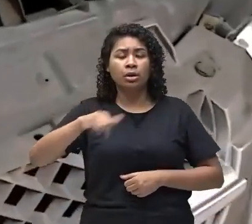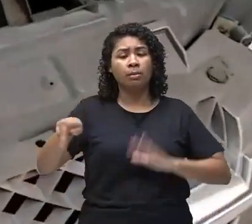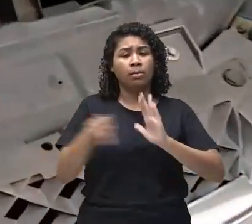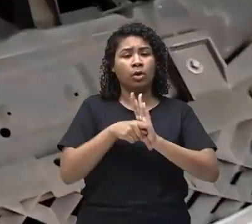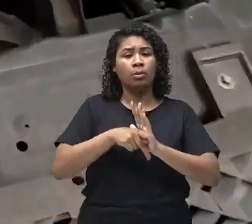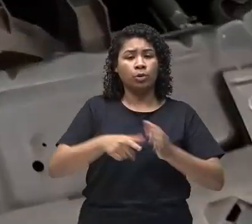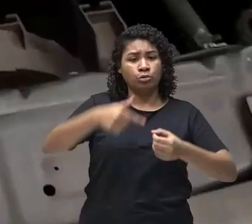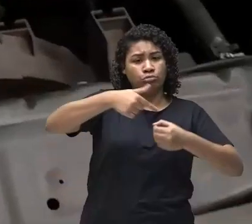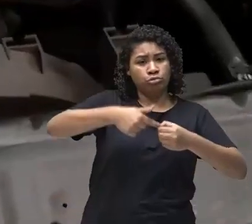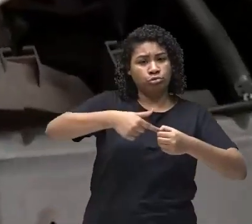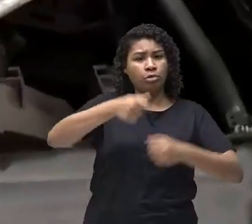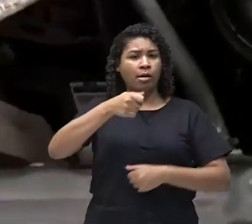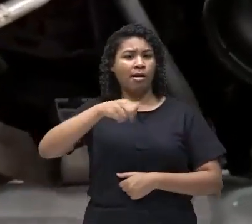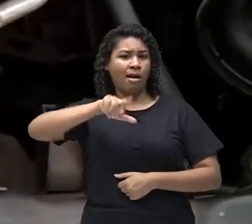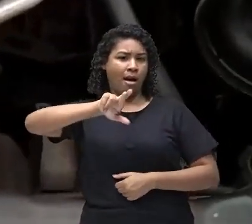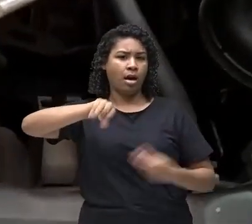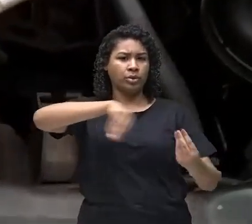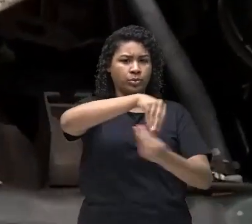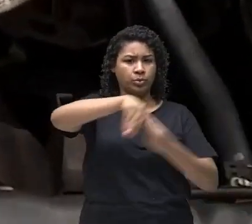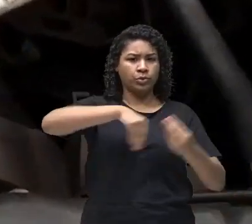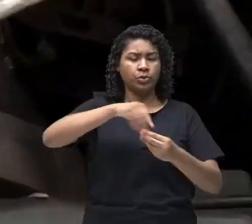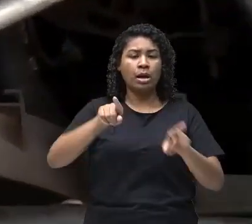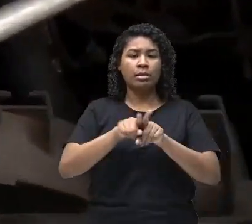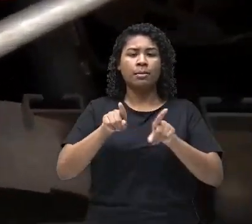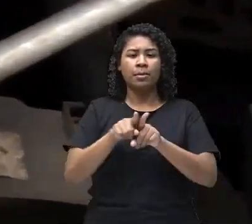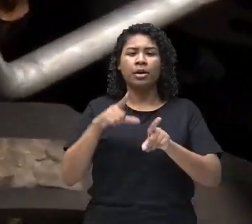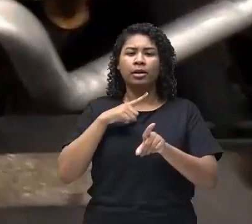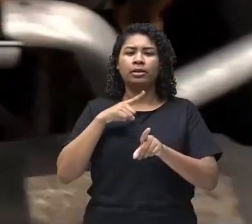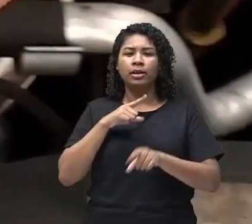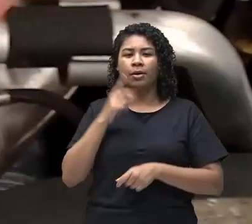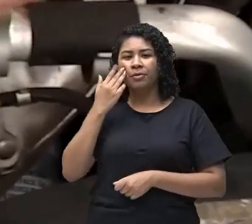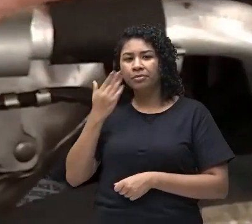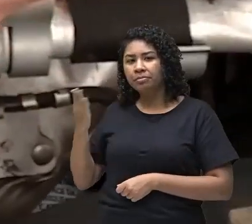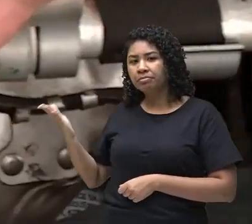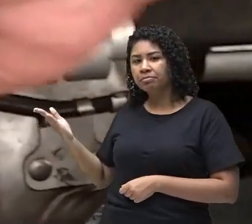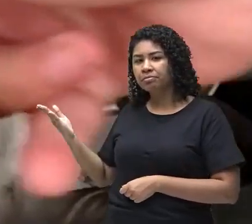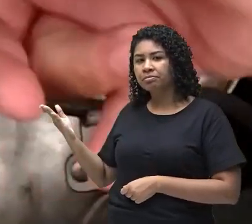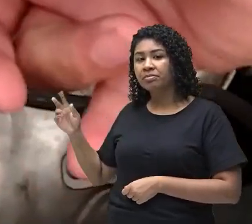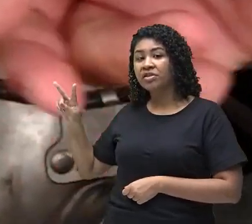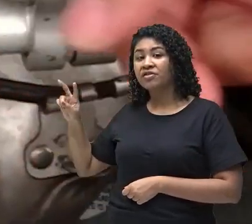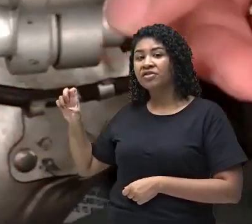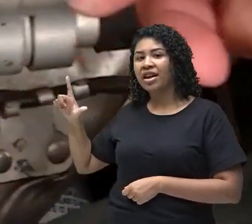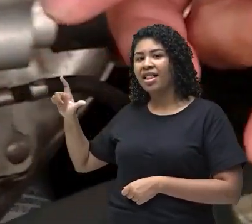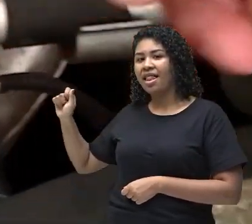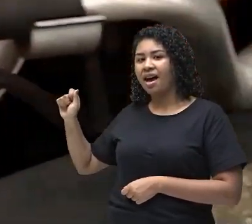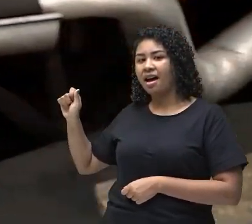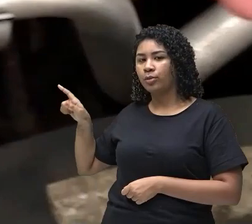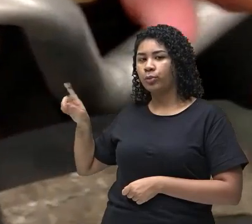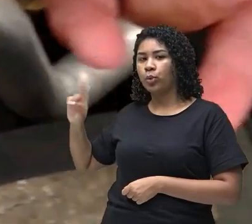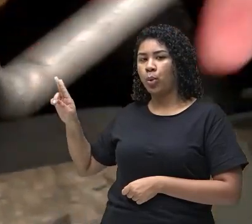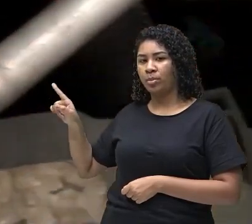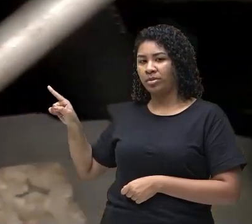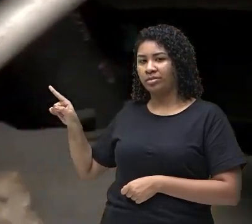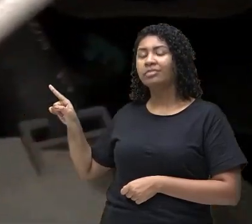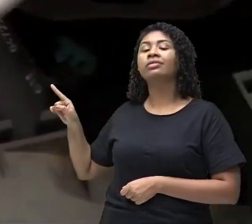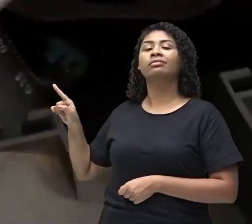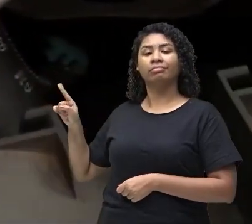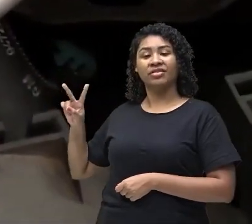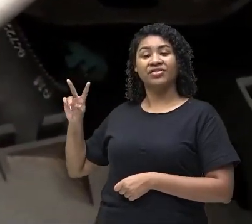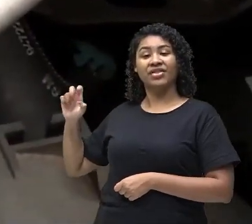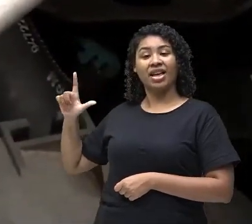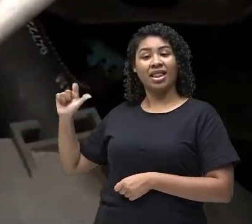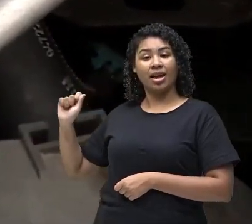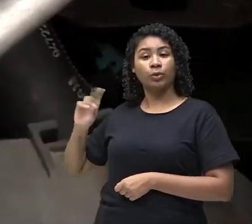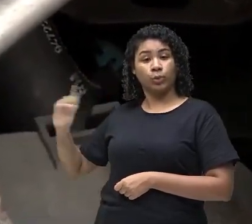e também tem uma centelha que é fornecida pelas velas as velas estão aqui ó ligadas nestes cabos Tá certo